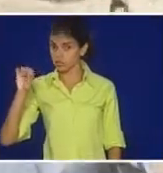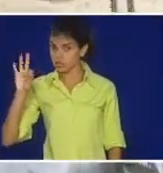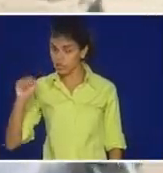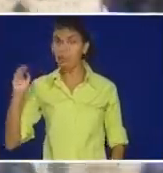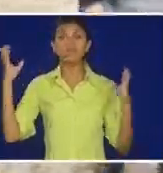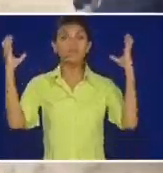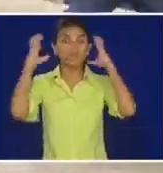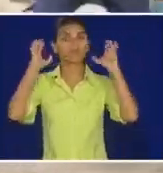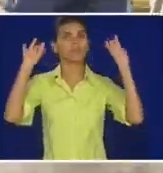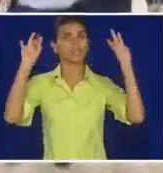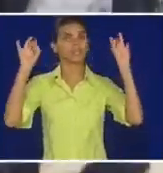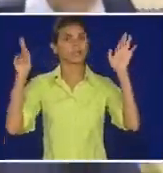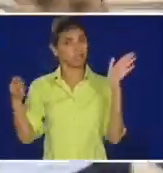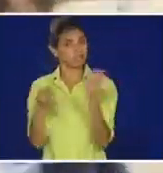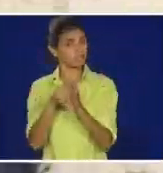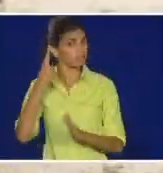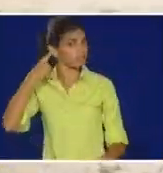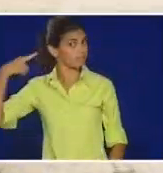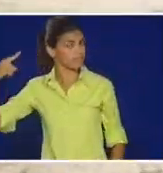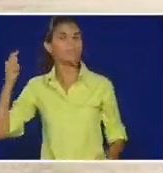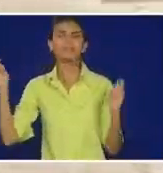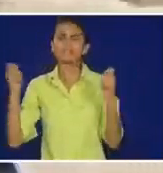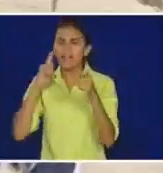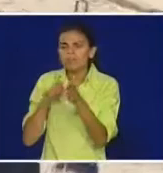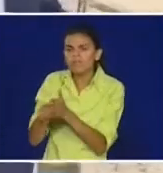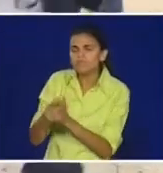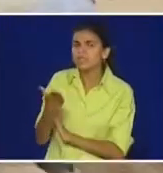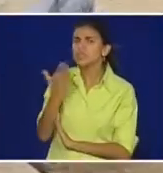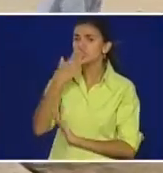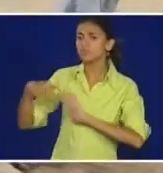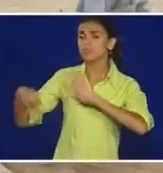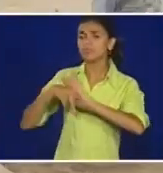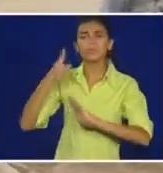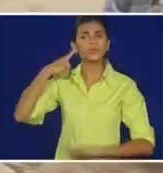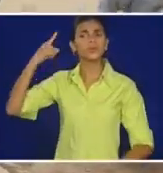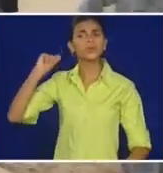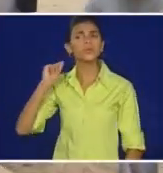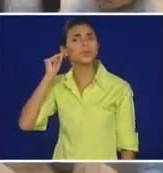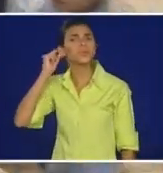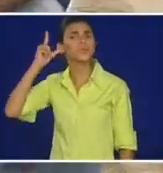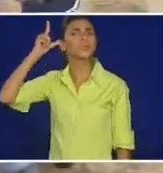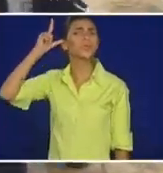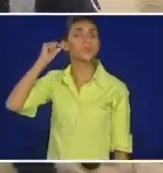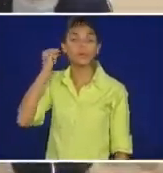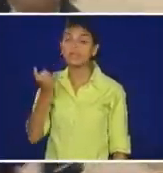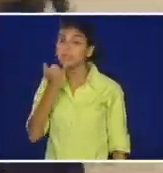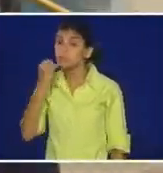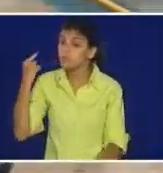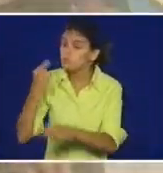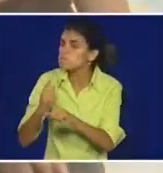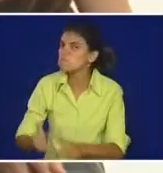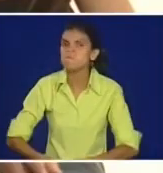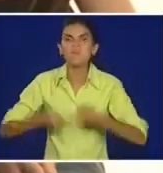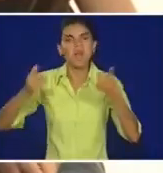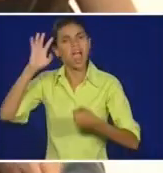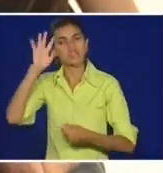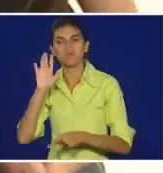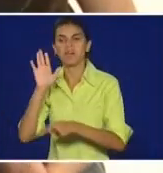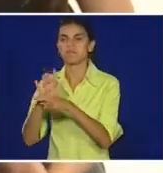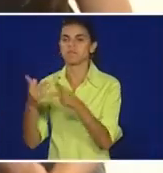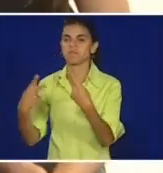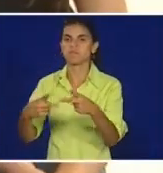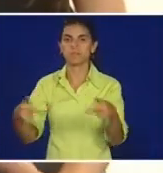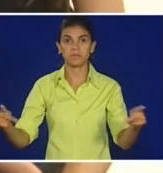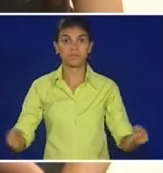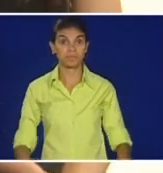audiologia poderão analisar o tipo e o grau da surdez, determinando a melhor solução para cada caso. Maiara é